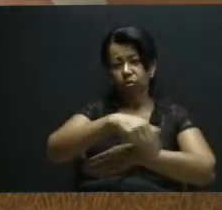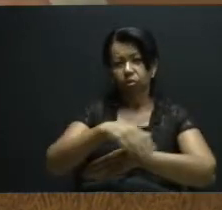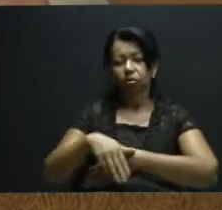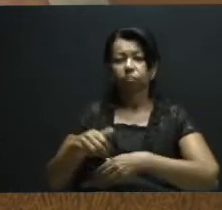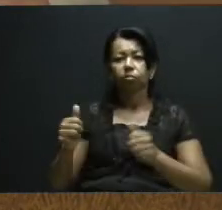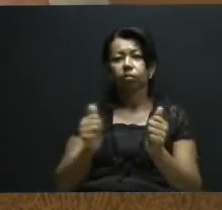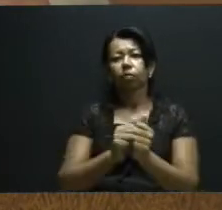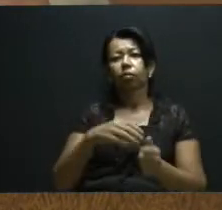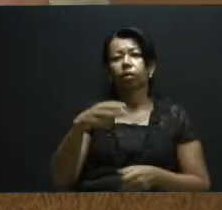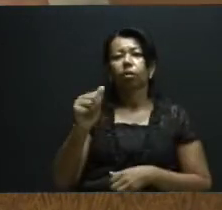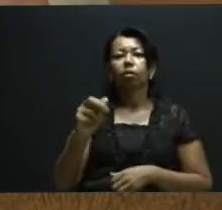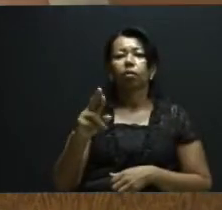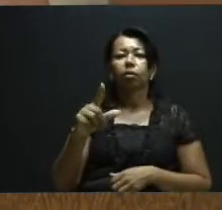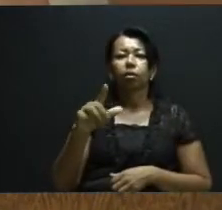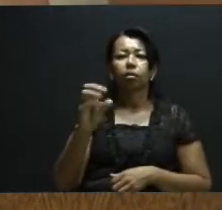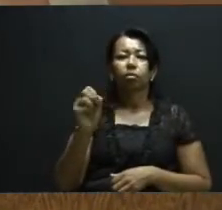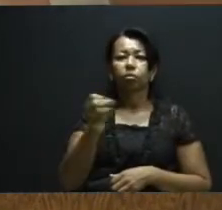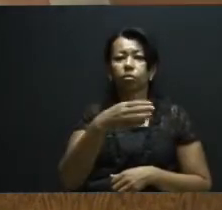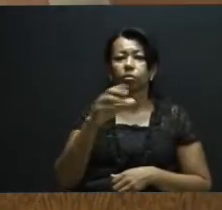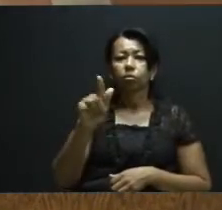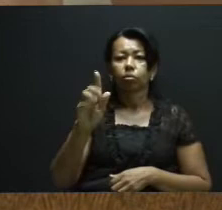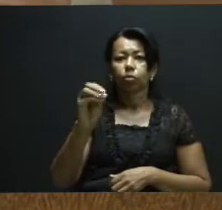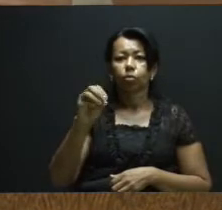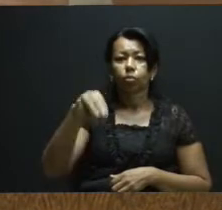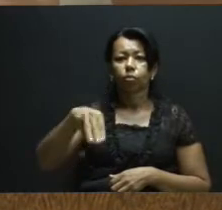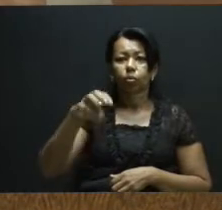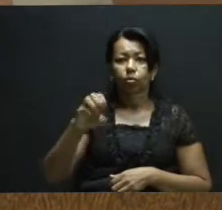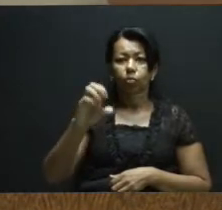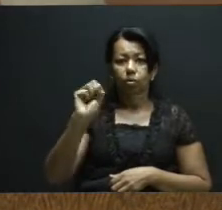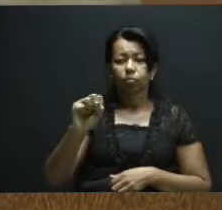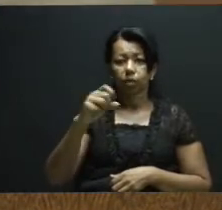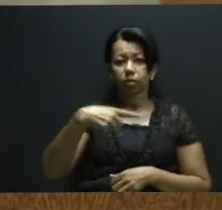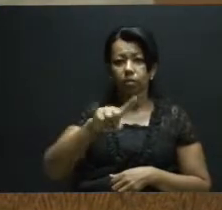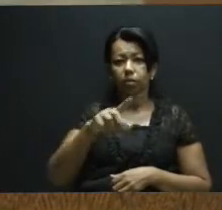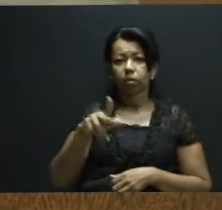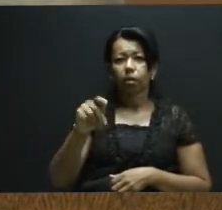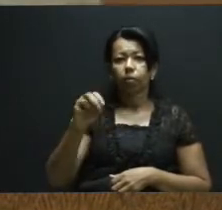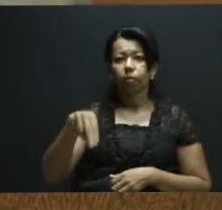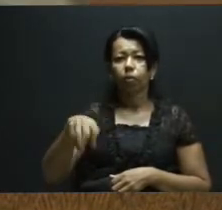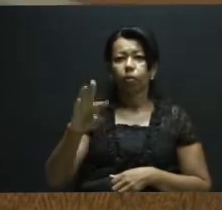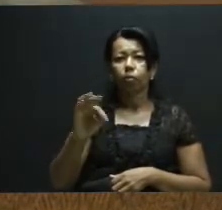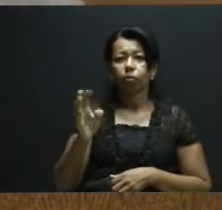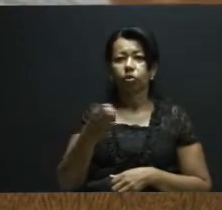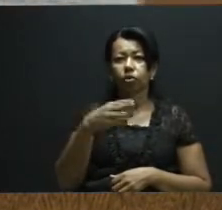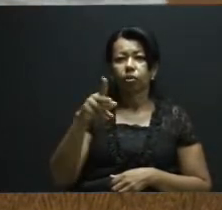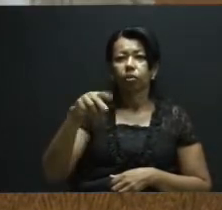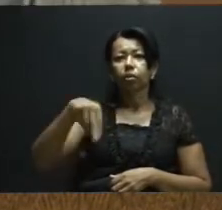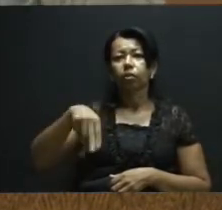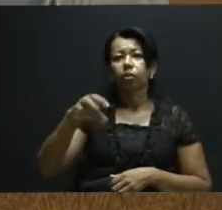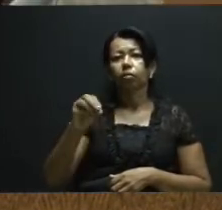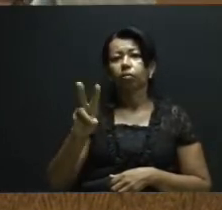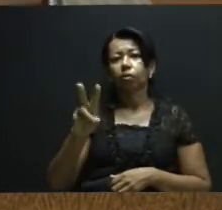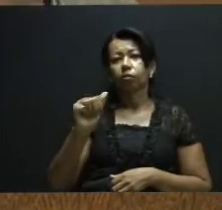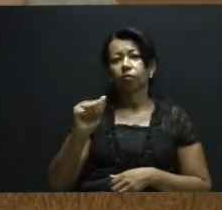carlos gomes com a rua francisco barbosa na ponte nova também se